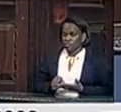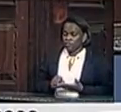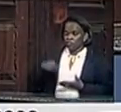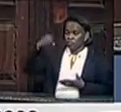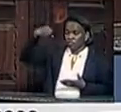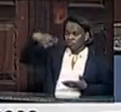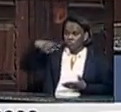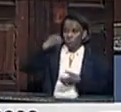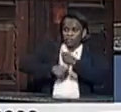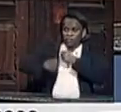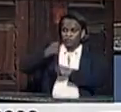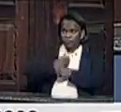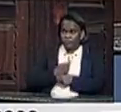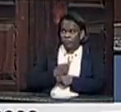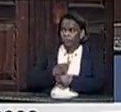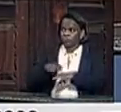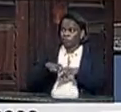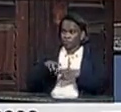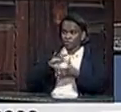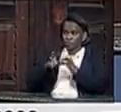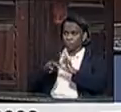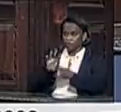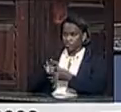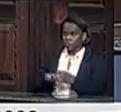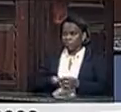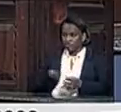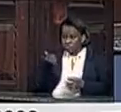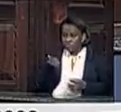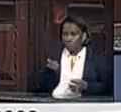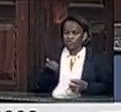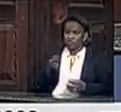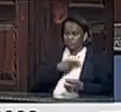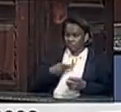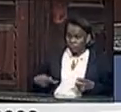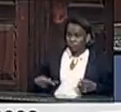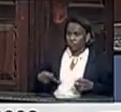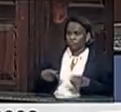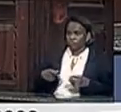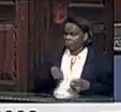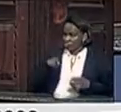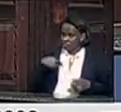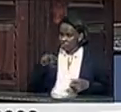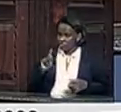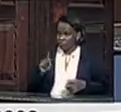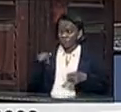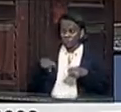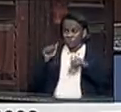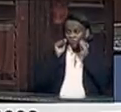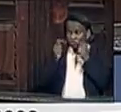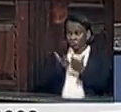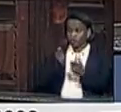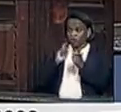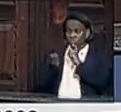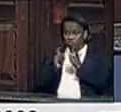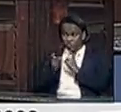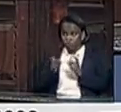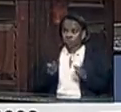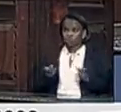as concessionárias de energia. A Ampla, por exemplo, Vossas Excelências sabem bem, tem uma isenção de quase 3